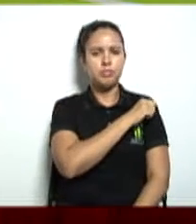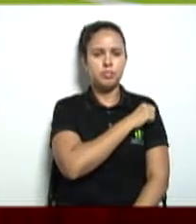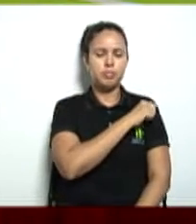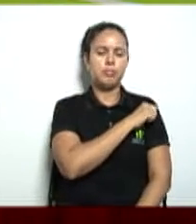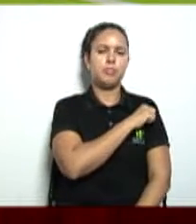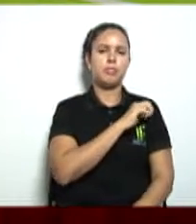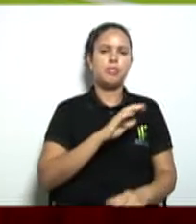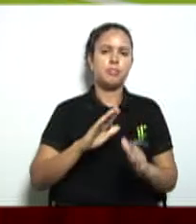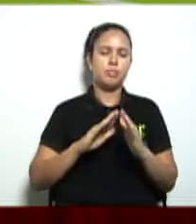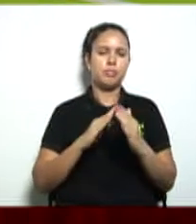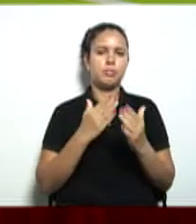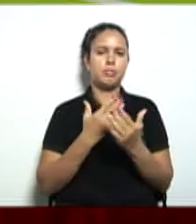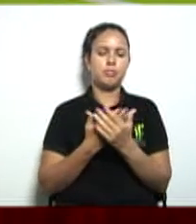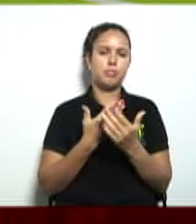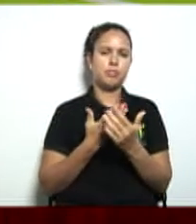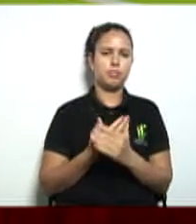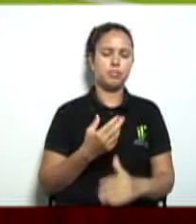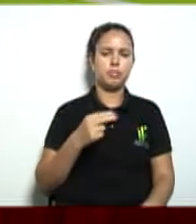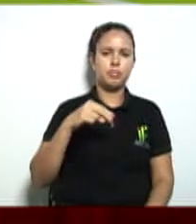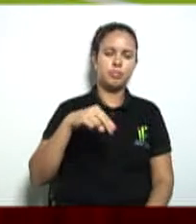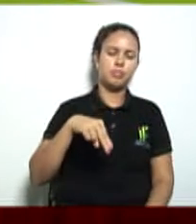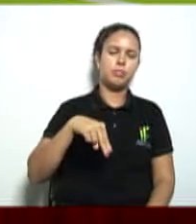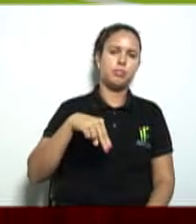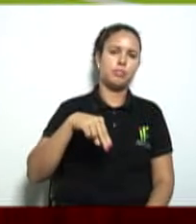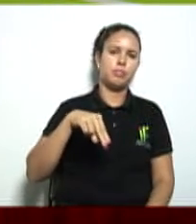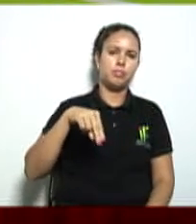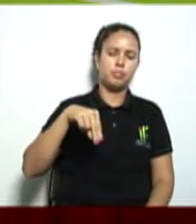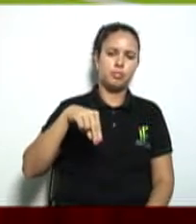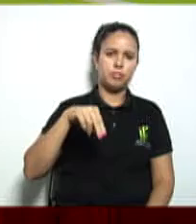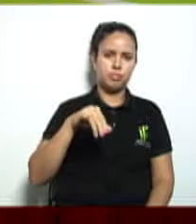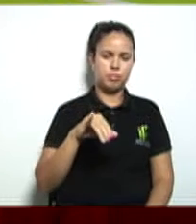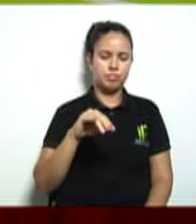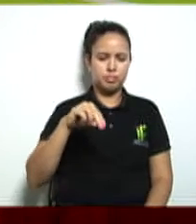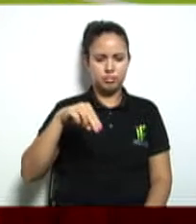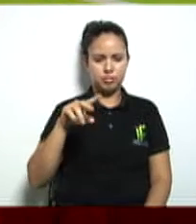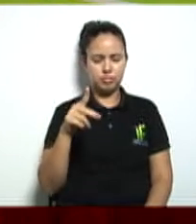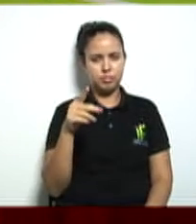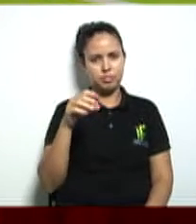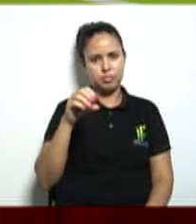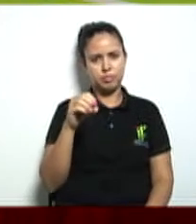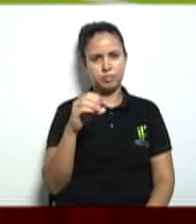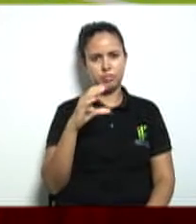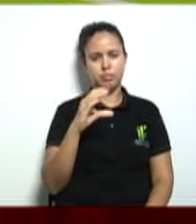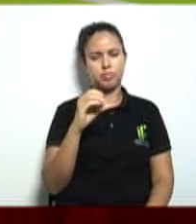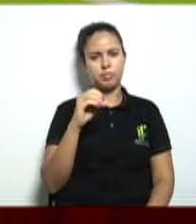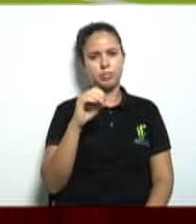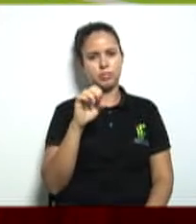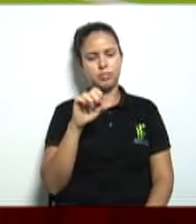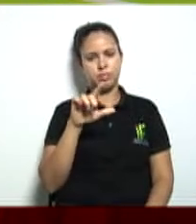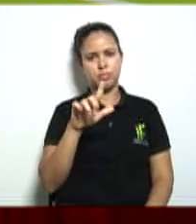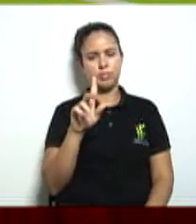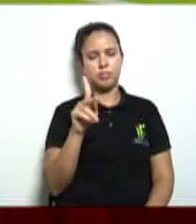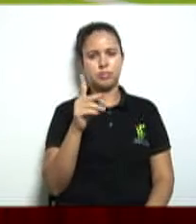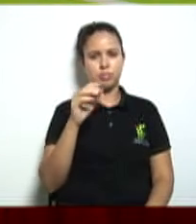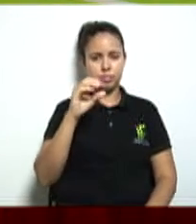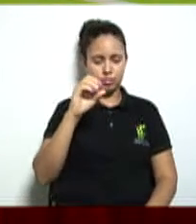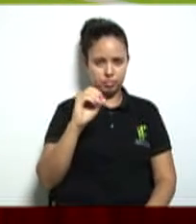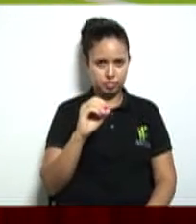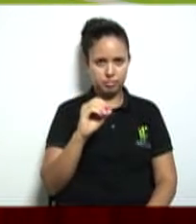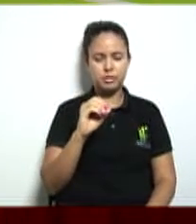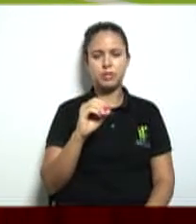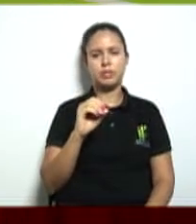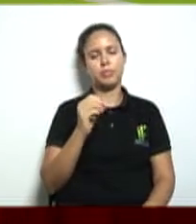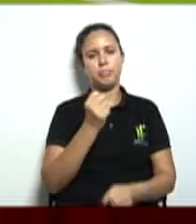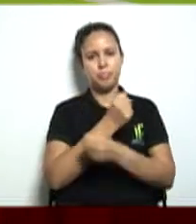lá da professora presencial, que é a Vanderluza, né? Que é do município lá de Ministro Andreasa,